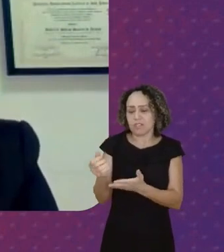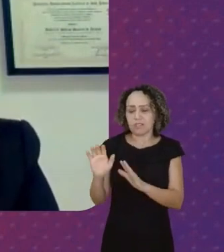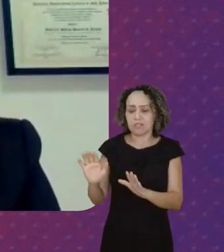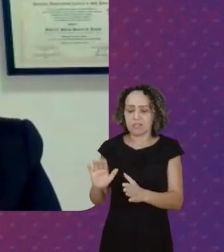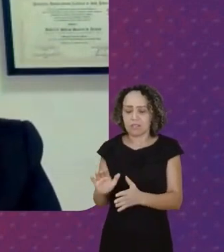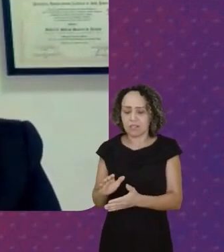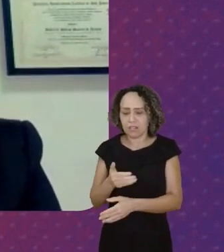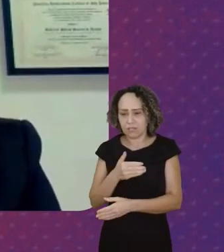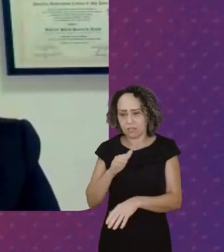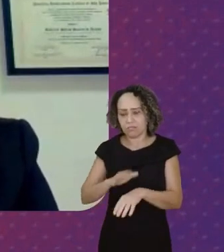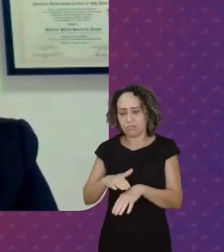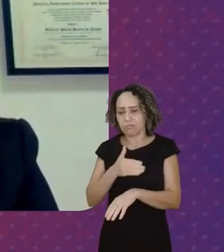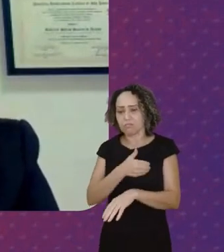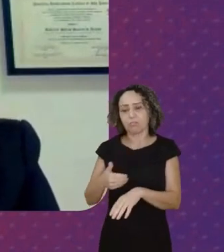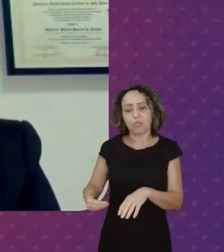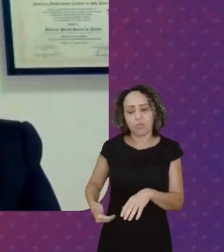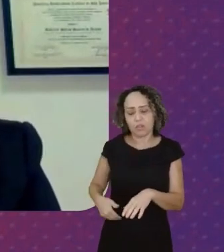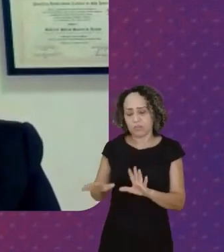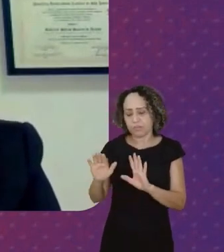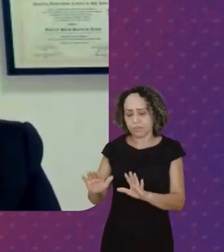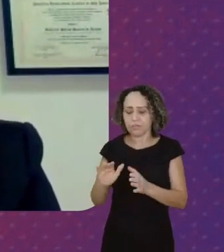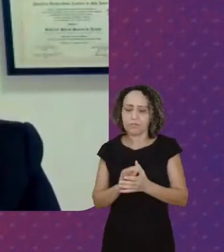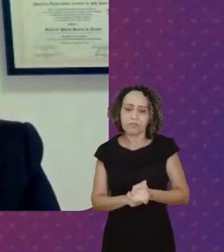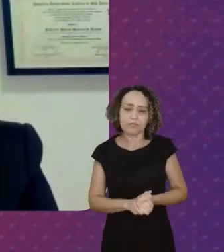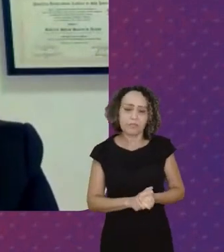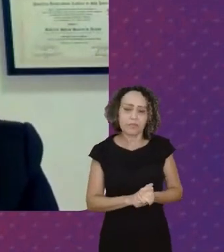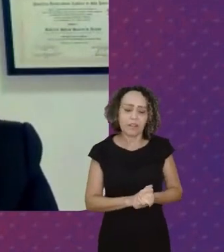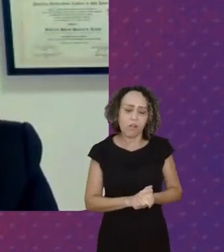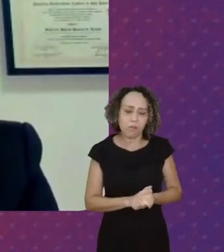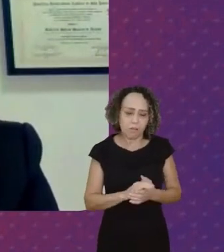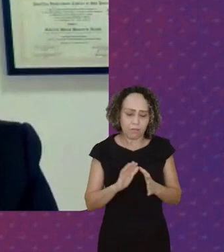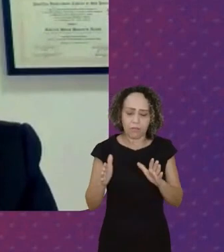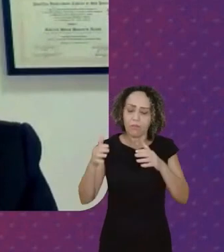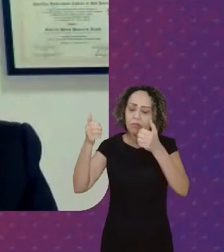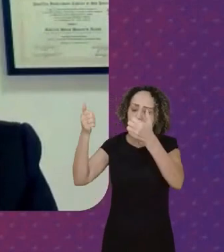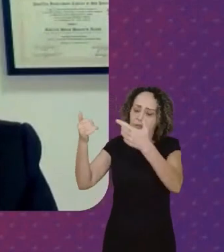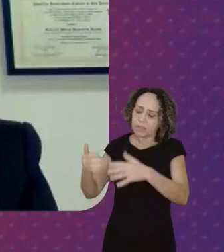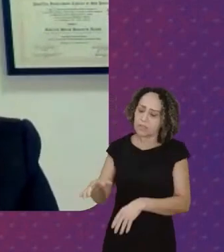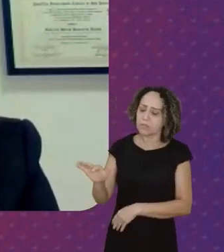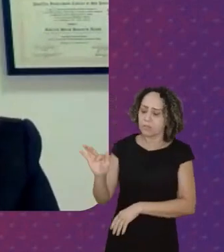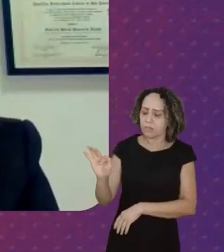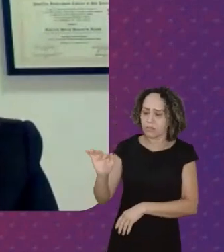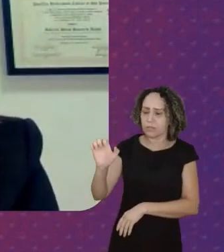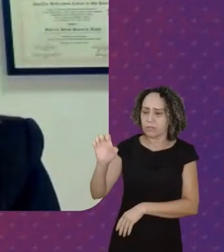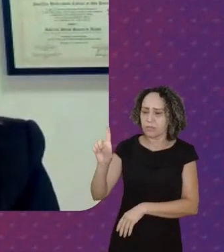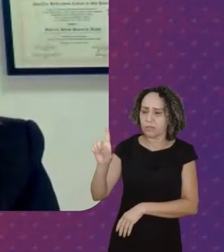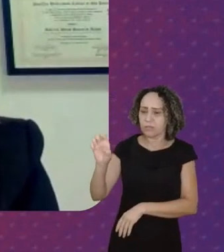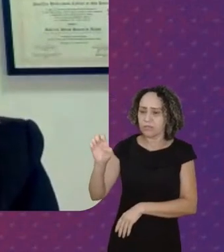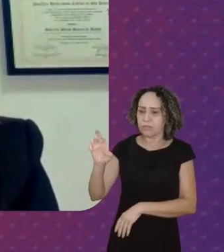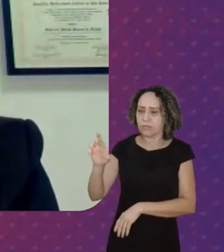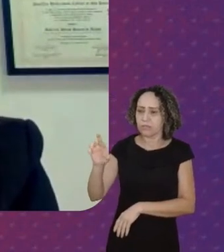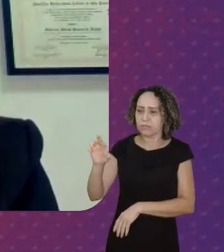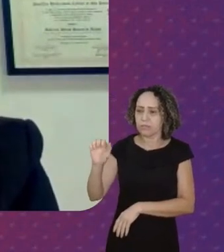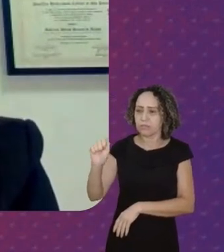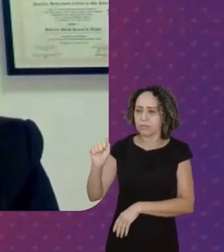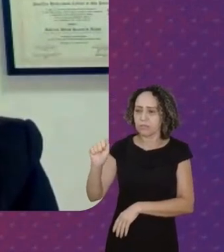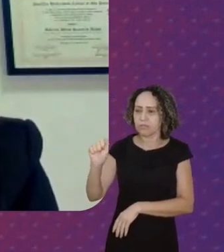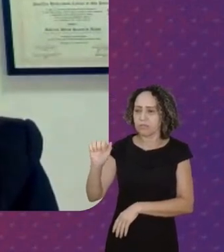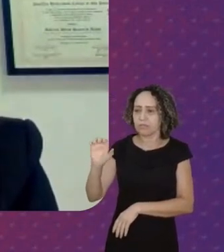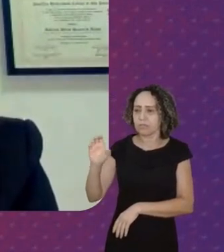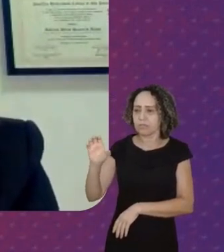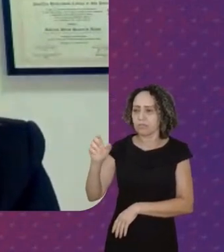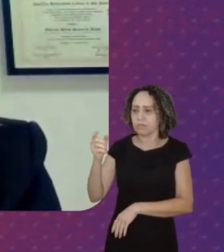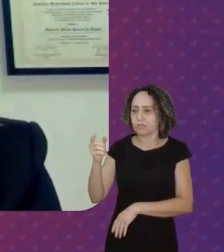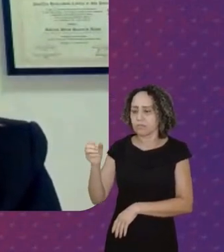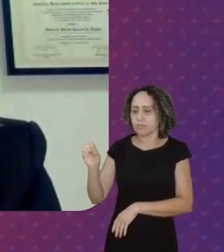Enfim, mas vamos lá, vamos continuar aqui falando sobre as federações, né? Então, sobre o ponto de vista burocrático, que talvez